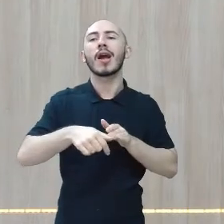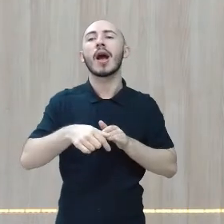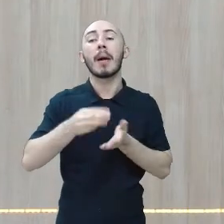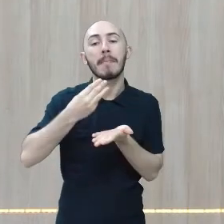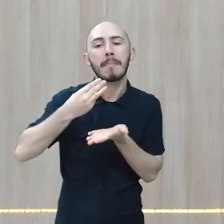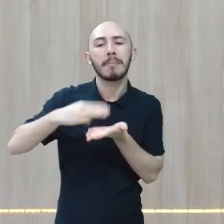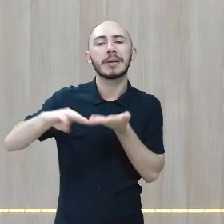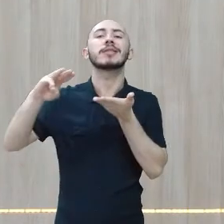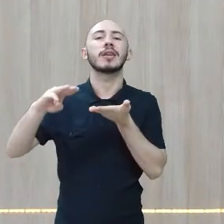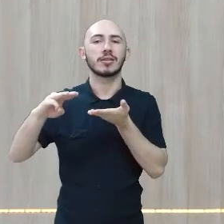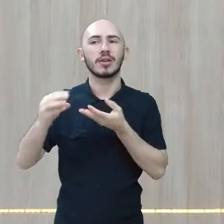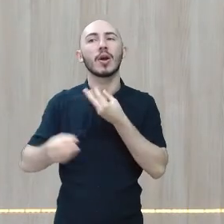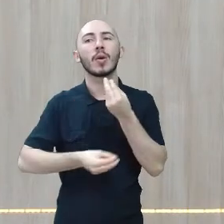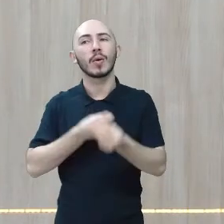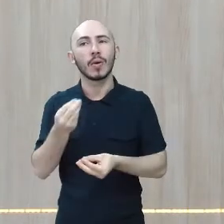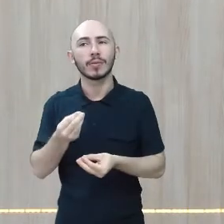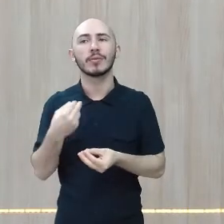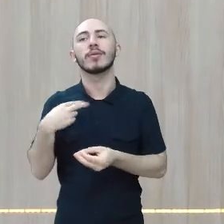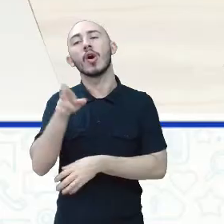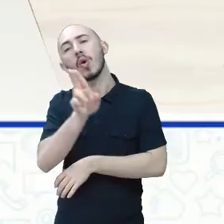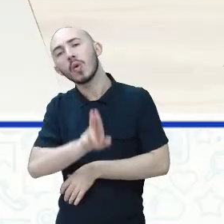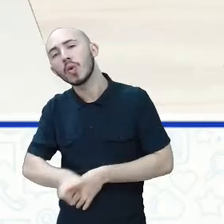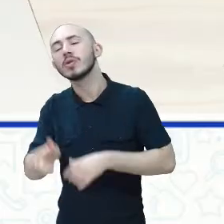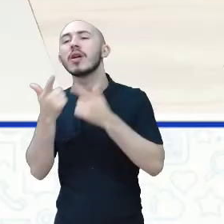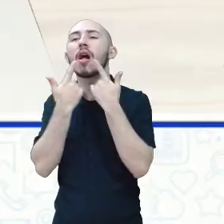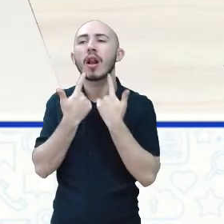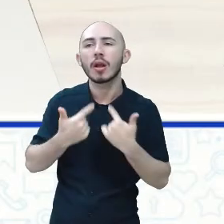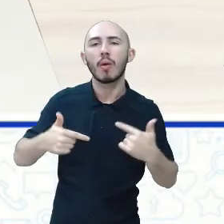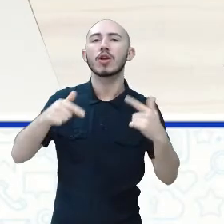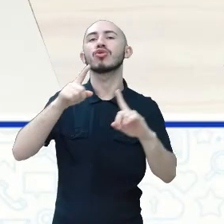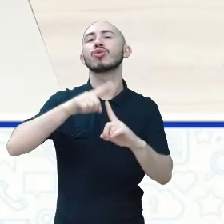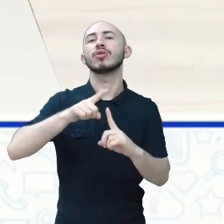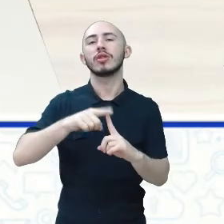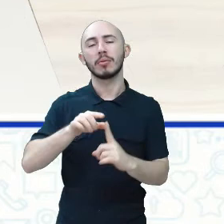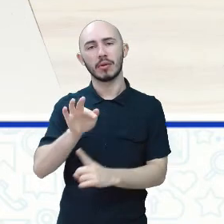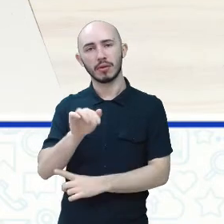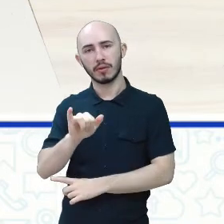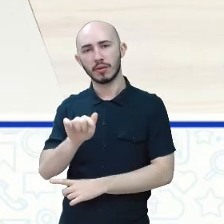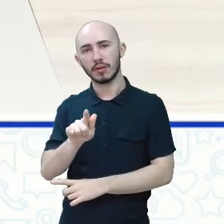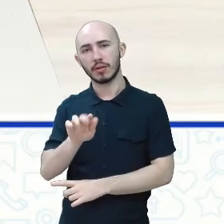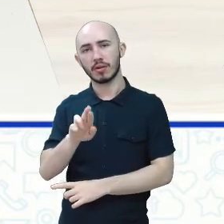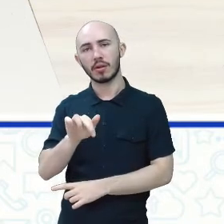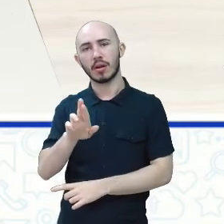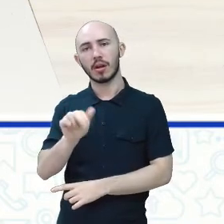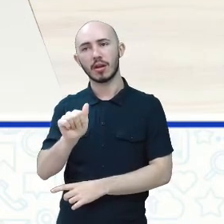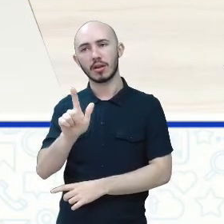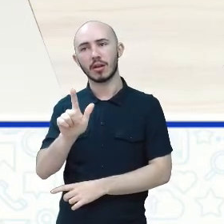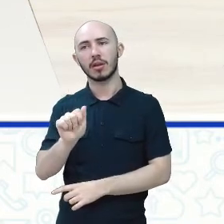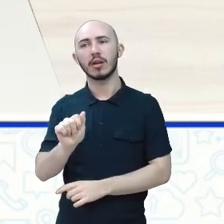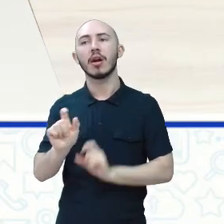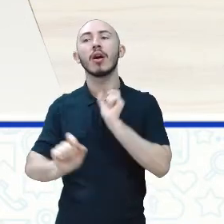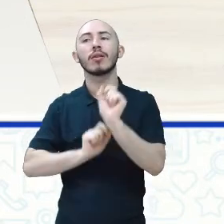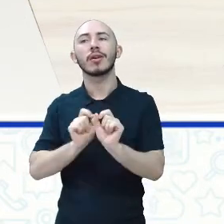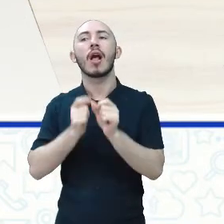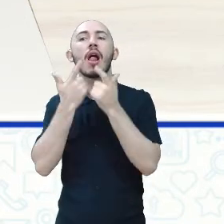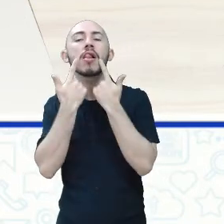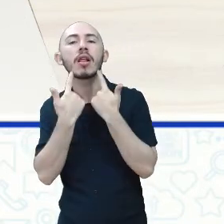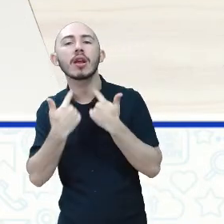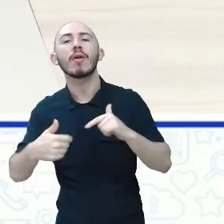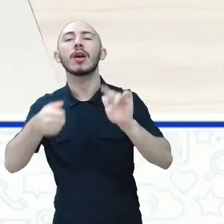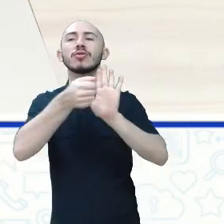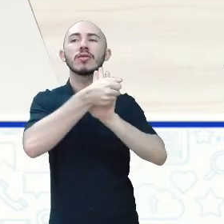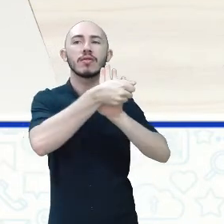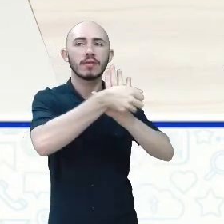isso utiliza a linguagem figurada. As figuras de linguagem, vou